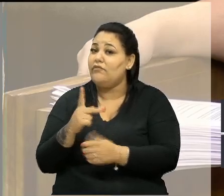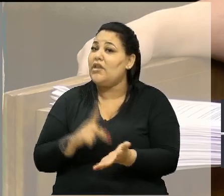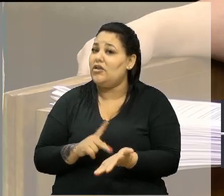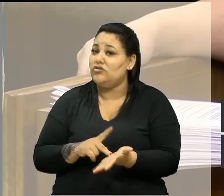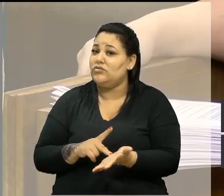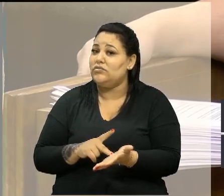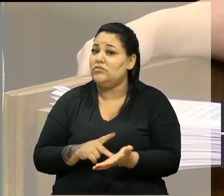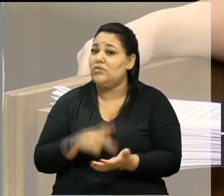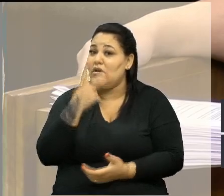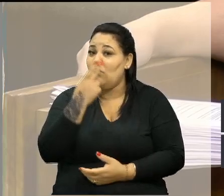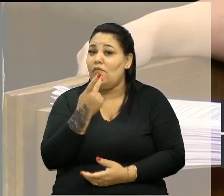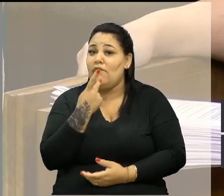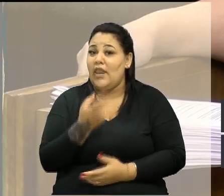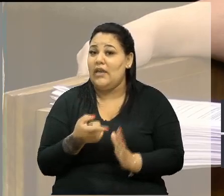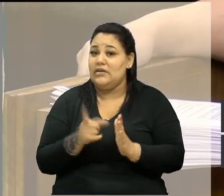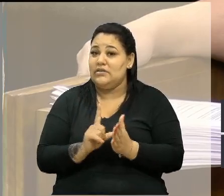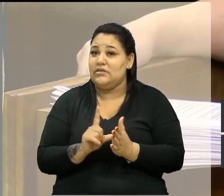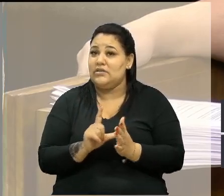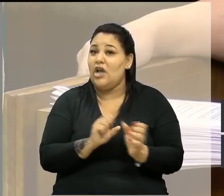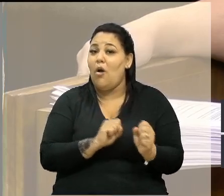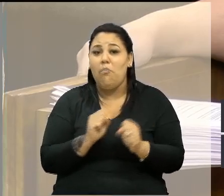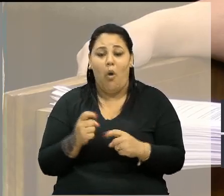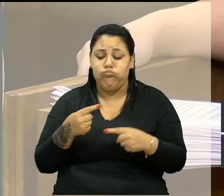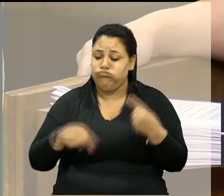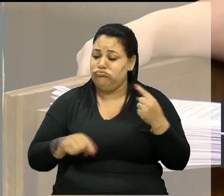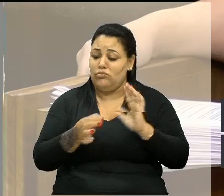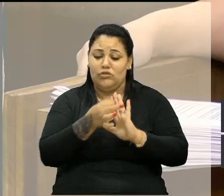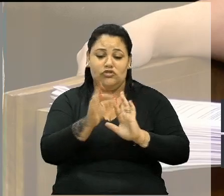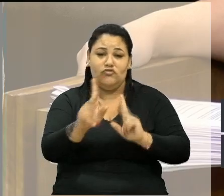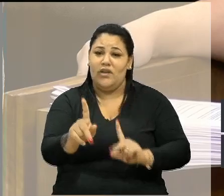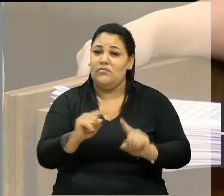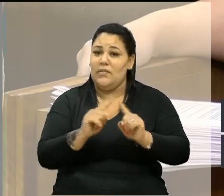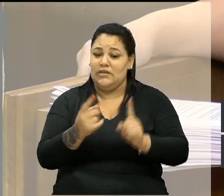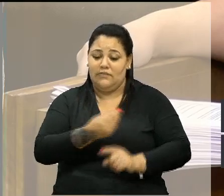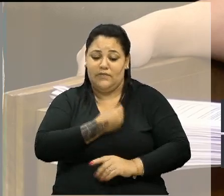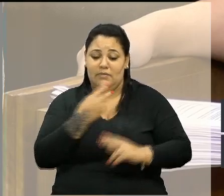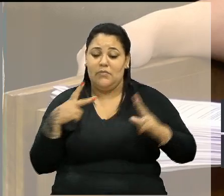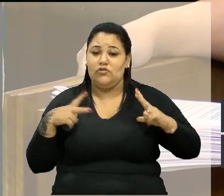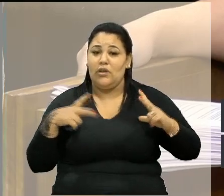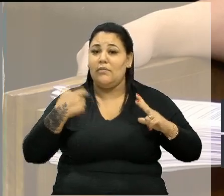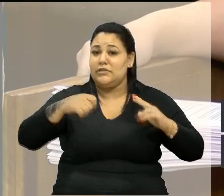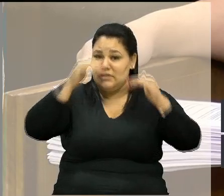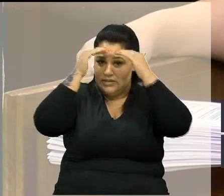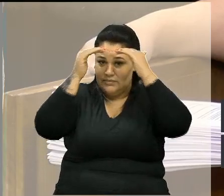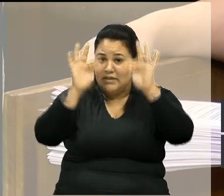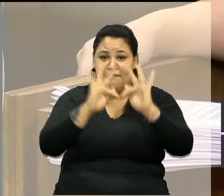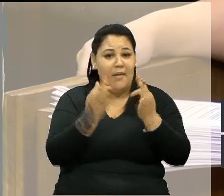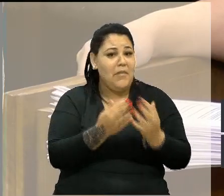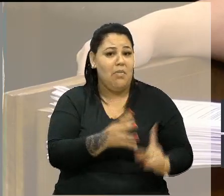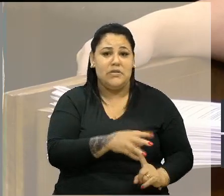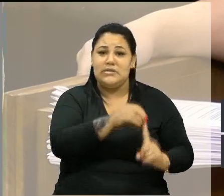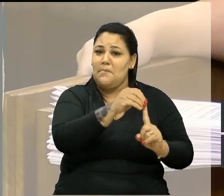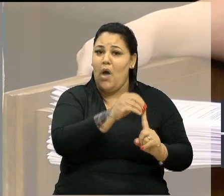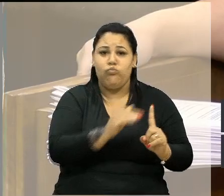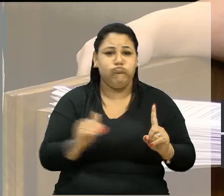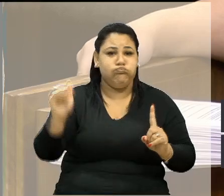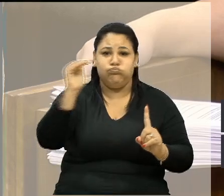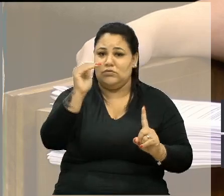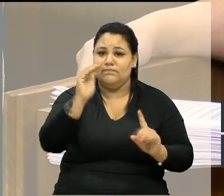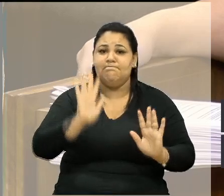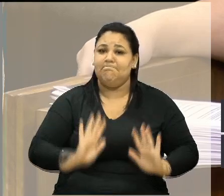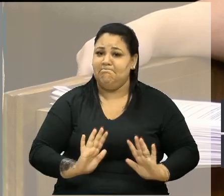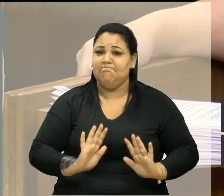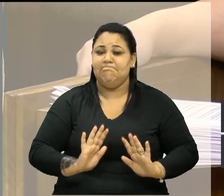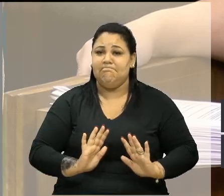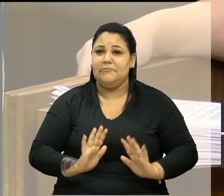a gente pode discordar, mas na vida pessoal a gente tem que ter respeito, a família acima de tudo e as pessoas acima de tudo.